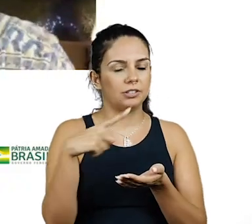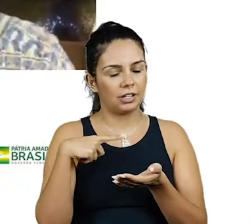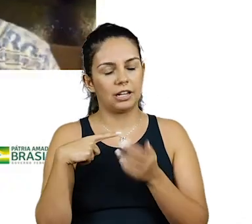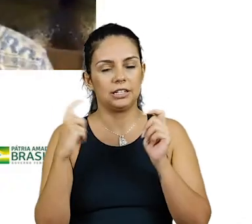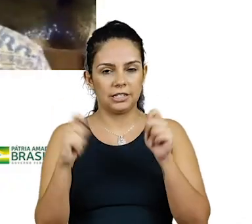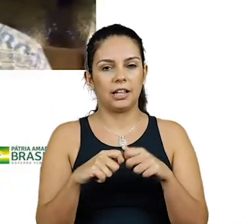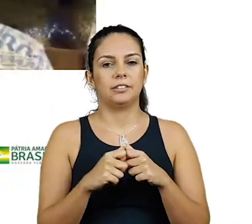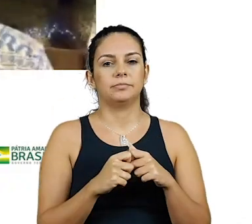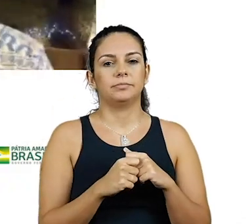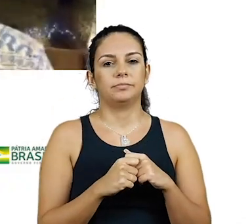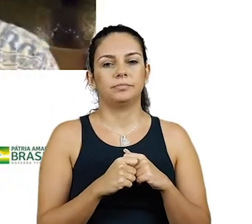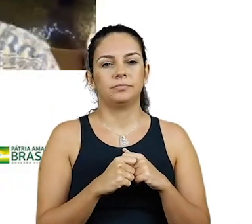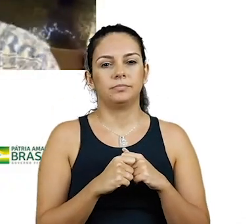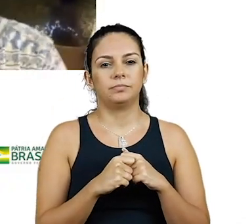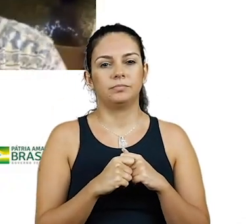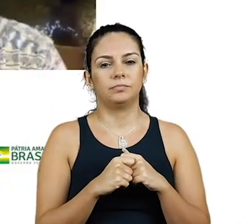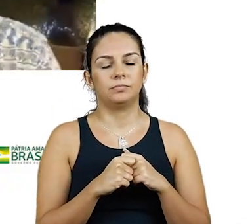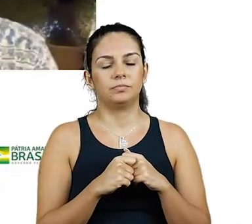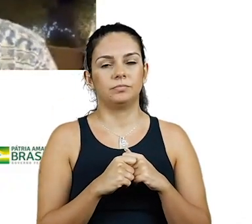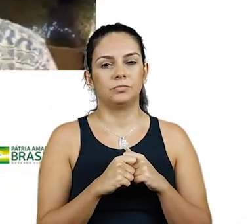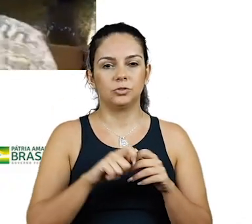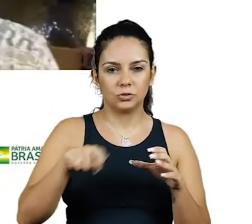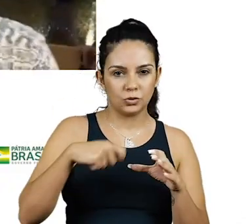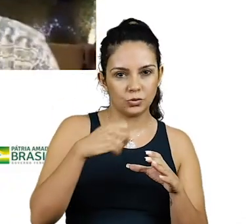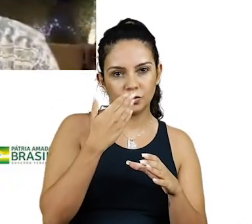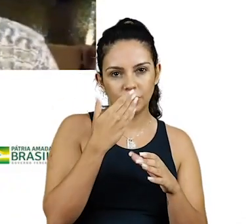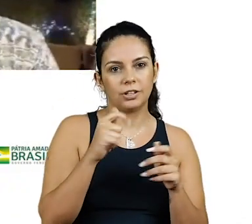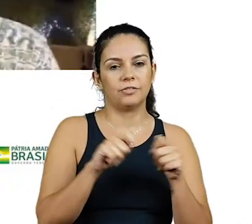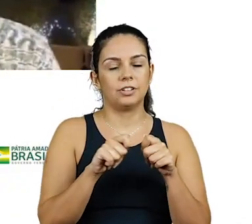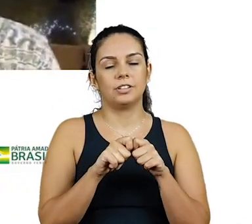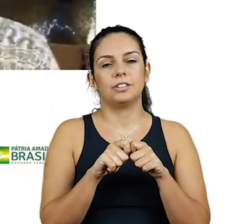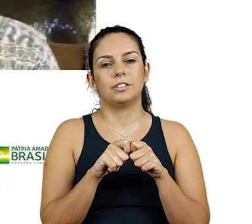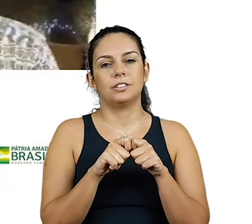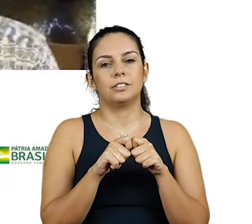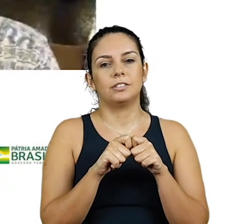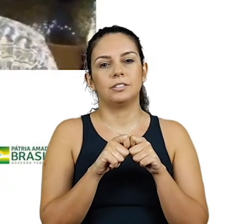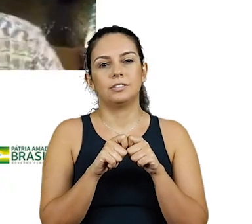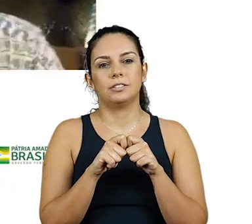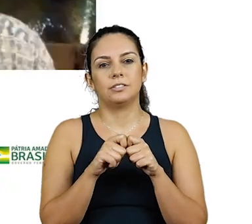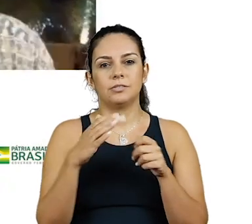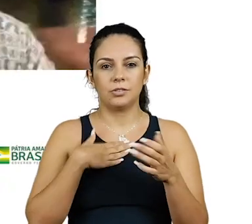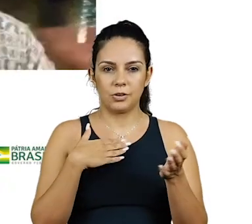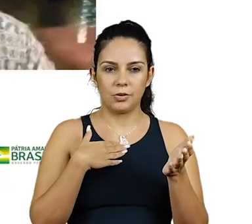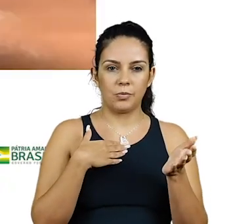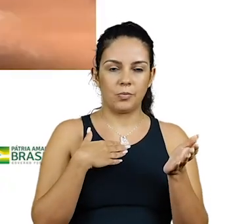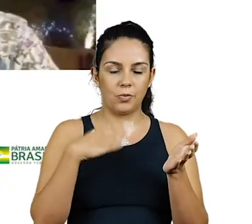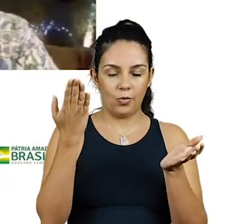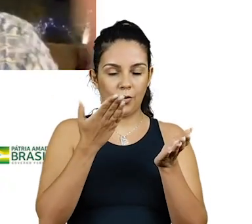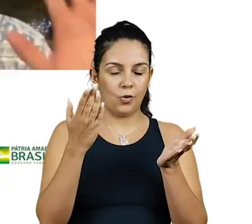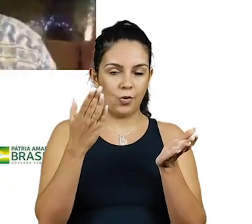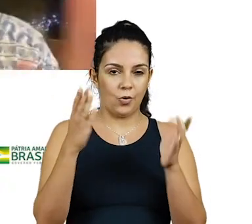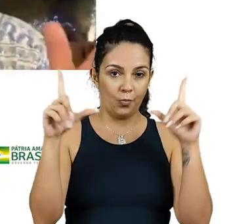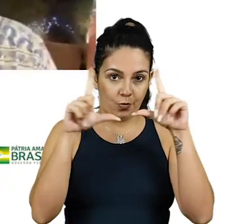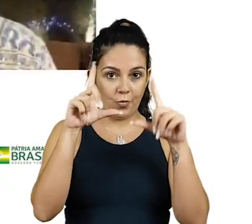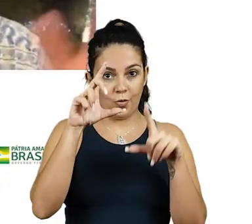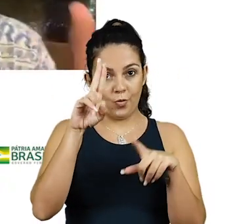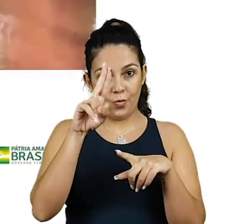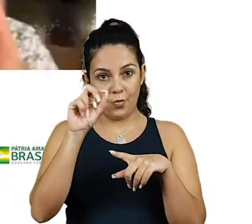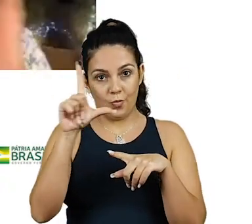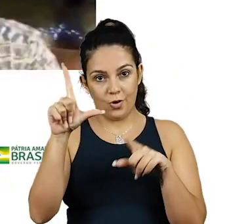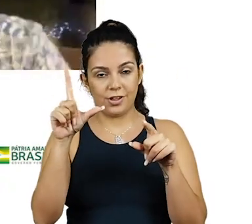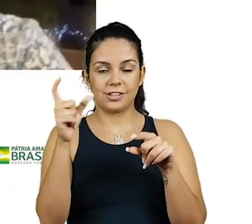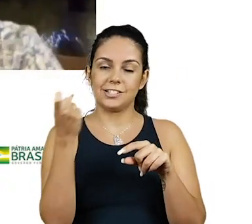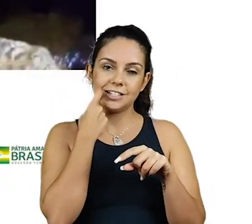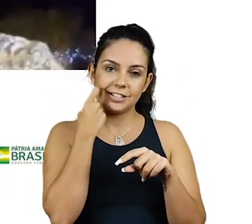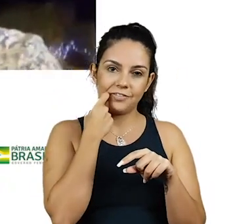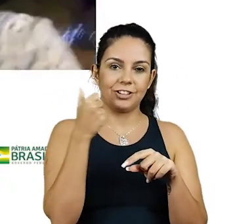der, né? Aquelas coisas, sigo cozinhando, fazendo meu programa no UOL, que agora é sexta-feira às 11